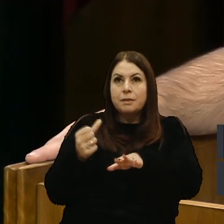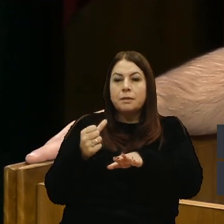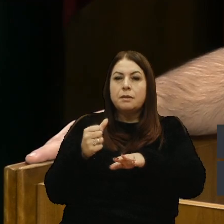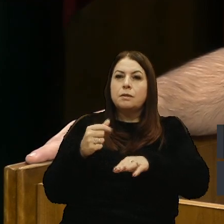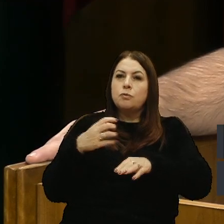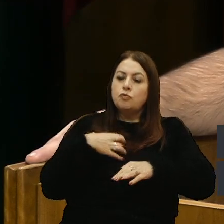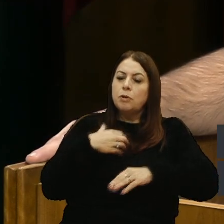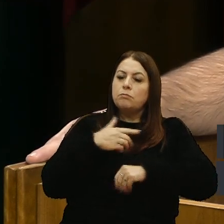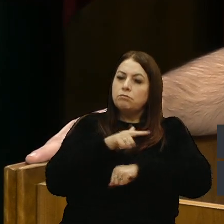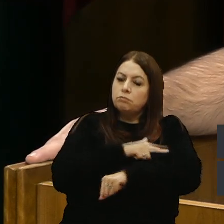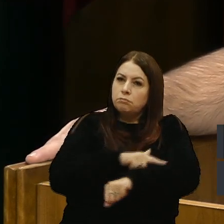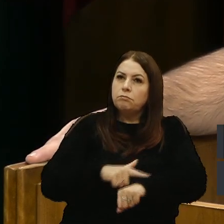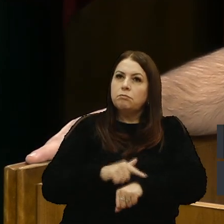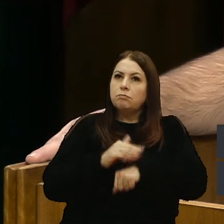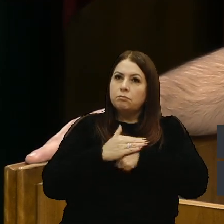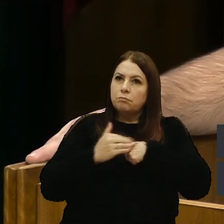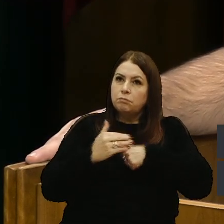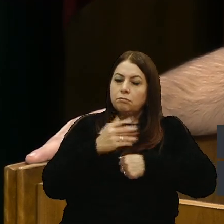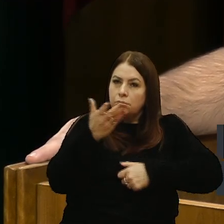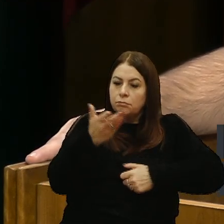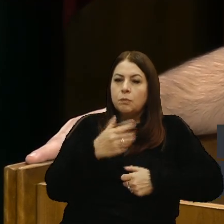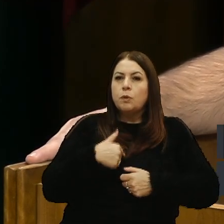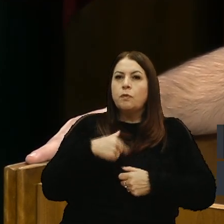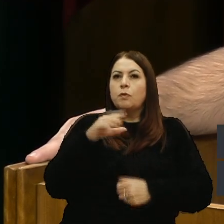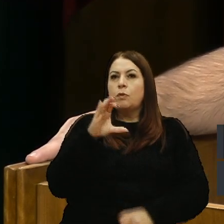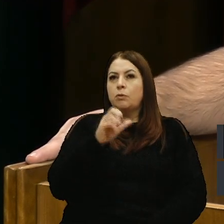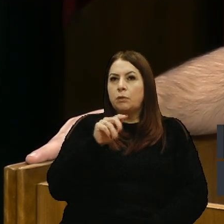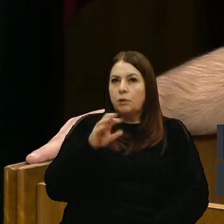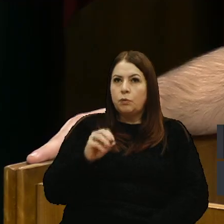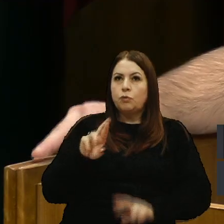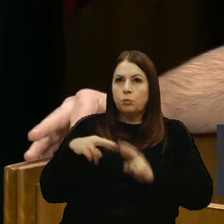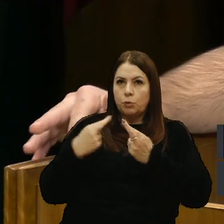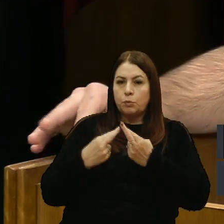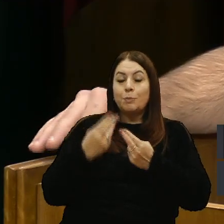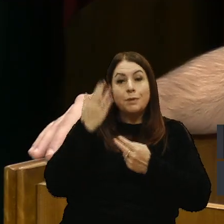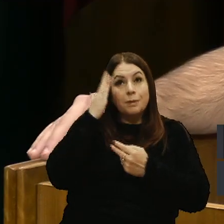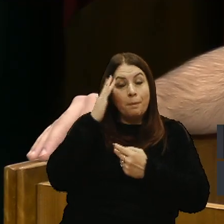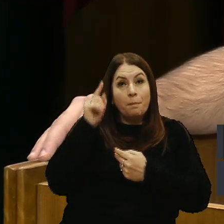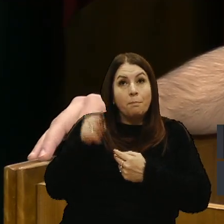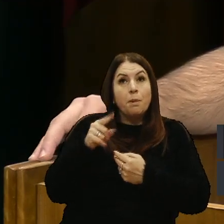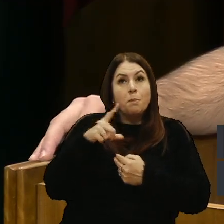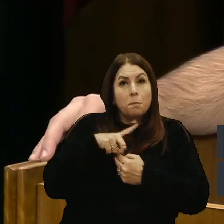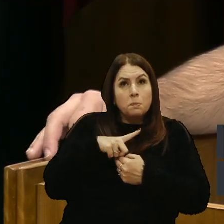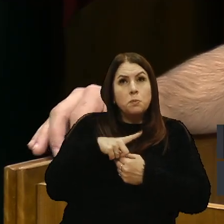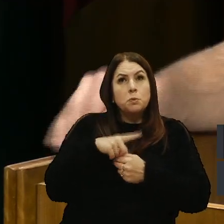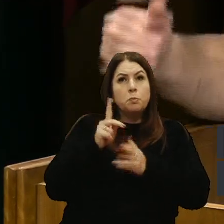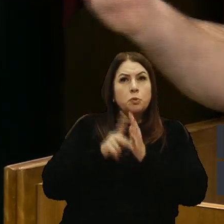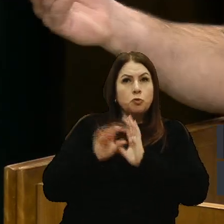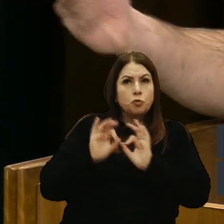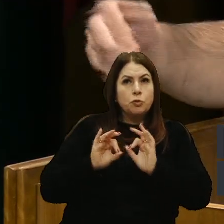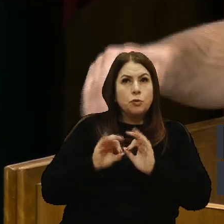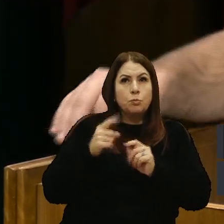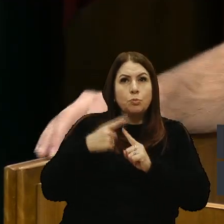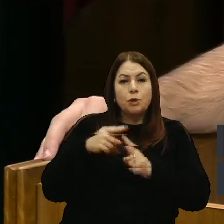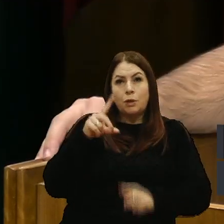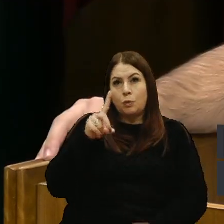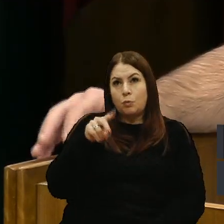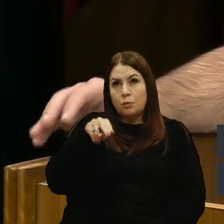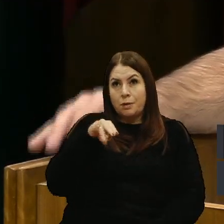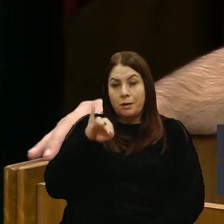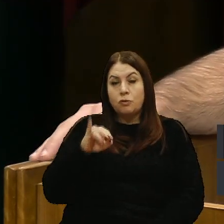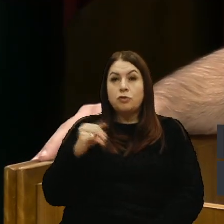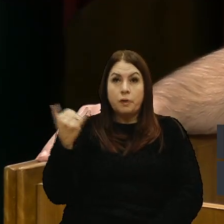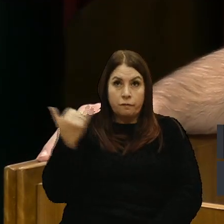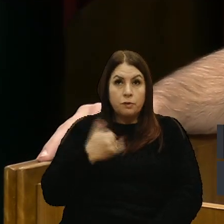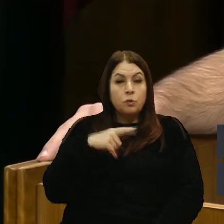cordial, eu fui até o senhor Cláudio Furlan para saber se existia algum projeto, porque o DENIT já havia me informado